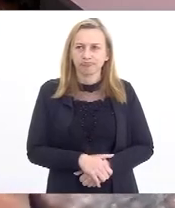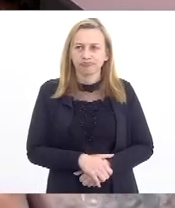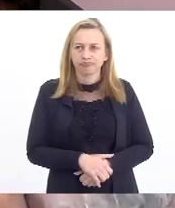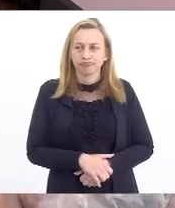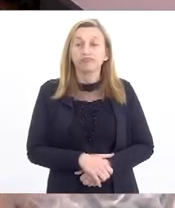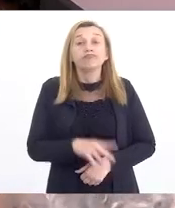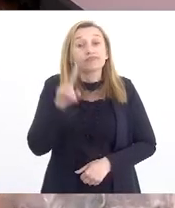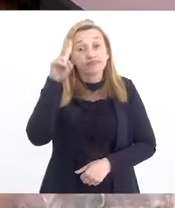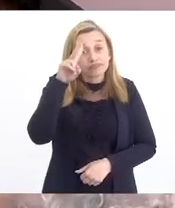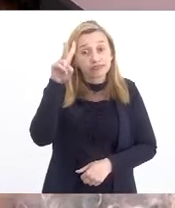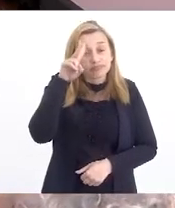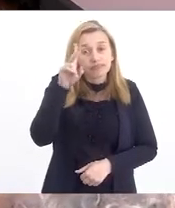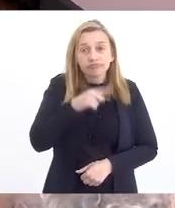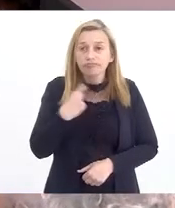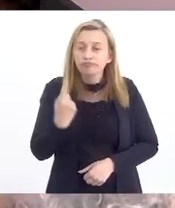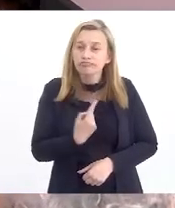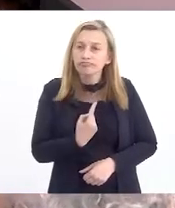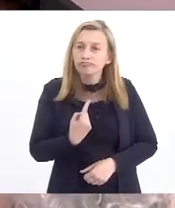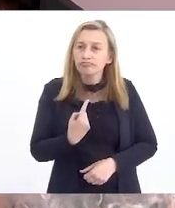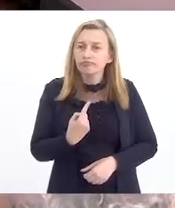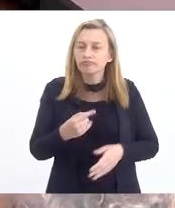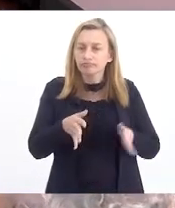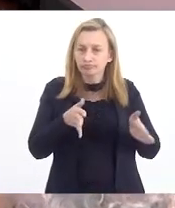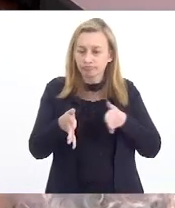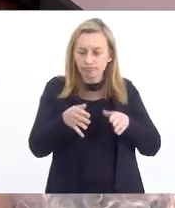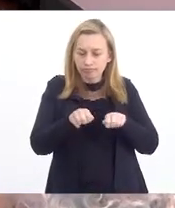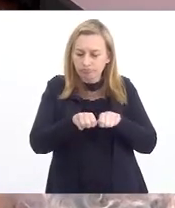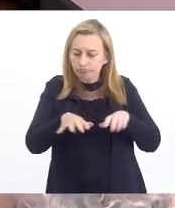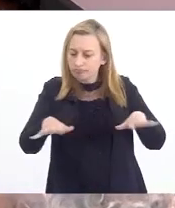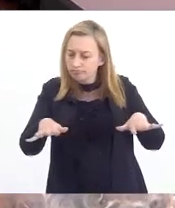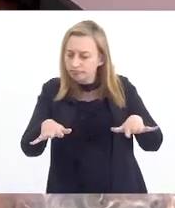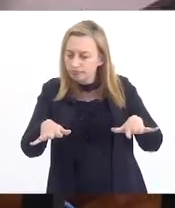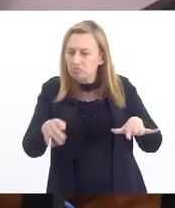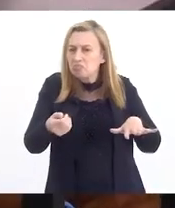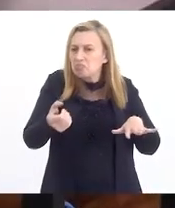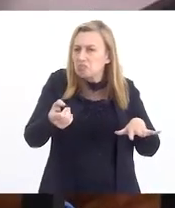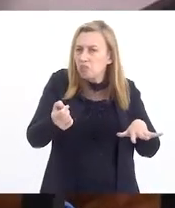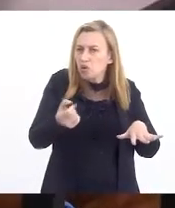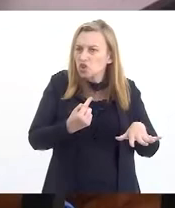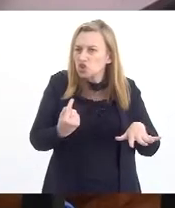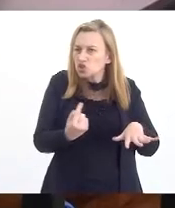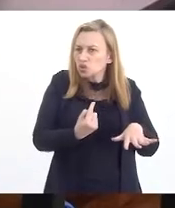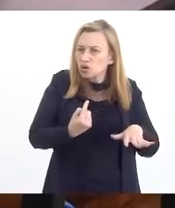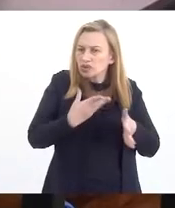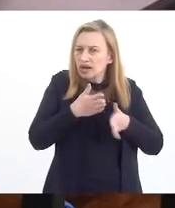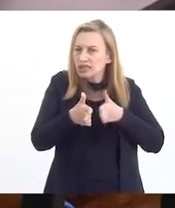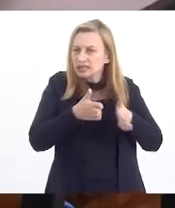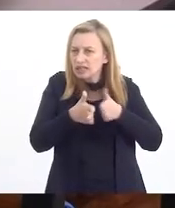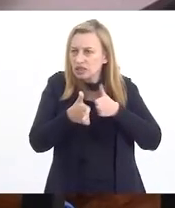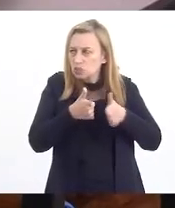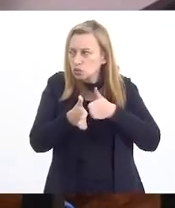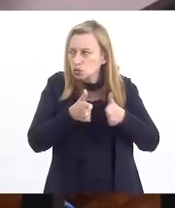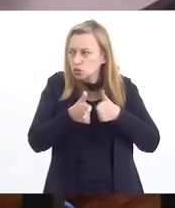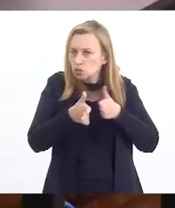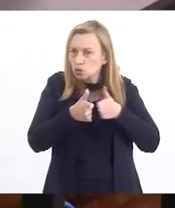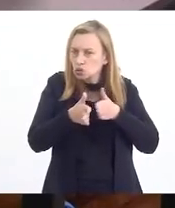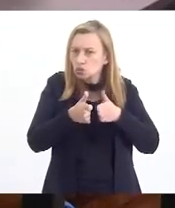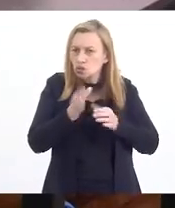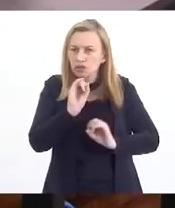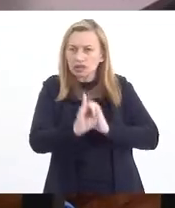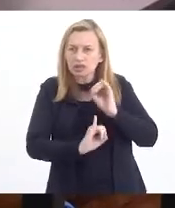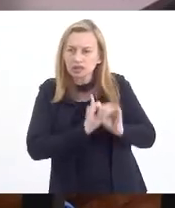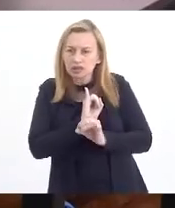Devo lembrá-los que estamos no meio de uma pandemia e que poucas de nós temos acesso à